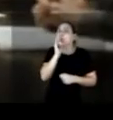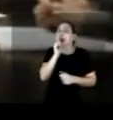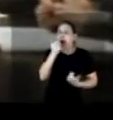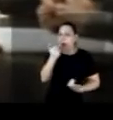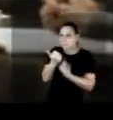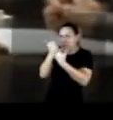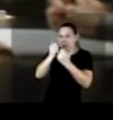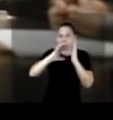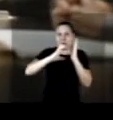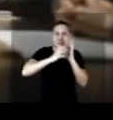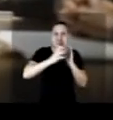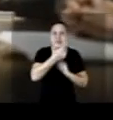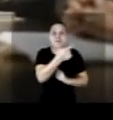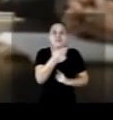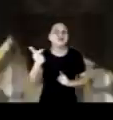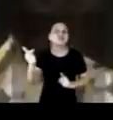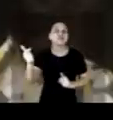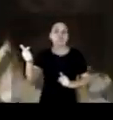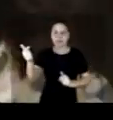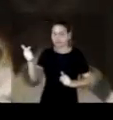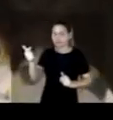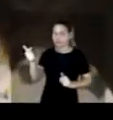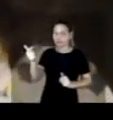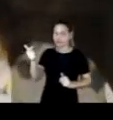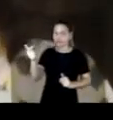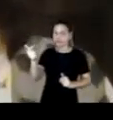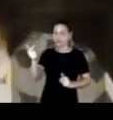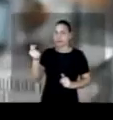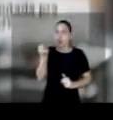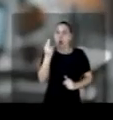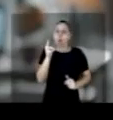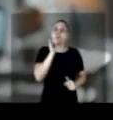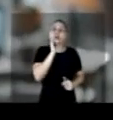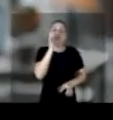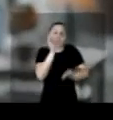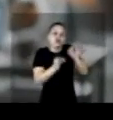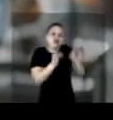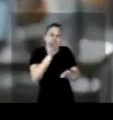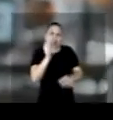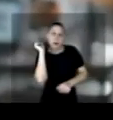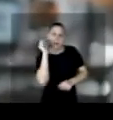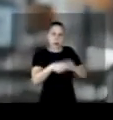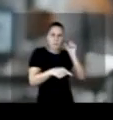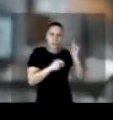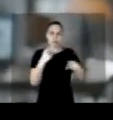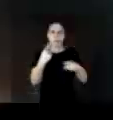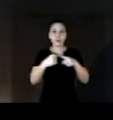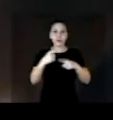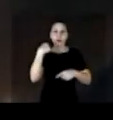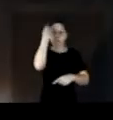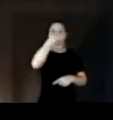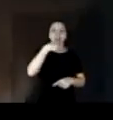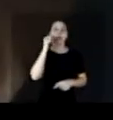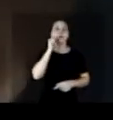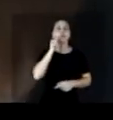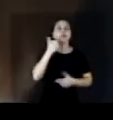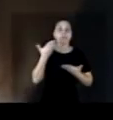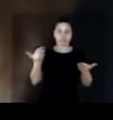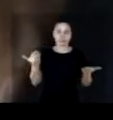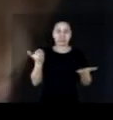Quando o apoio do partido nunca vem. Quando somos julgadas e atacadas pela nossa